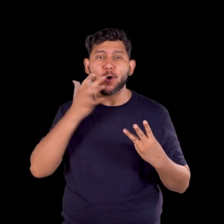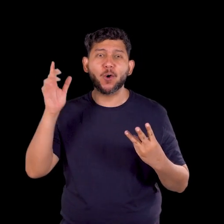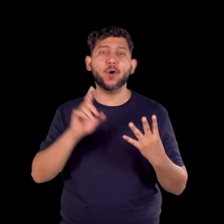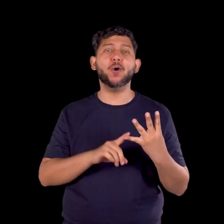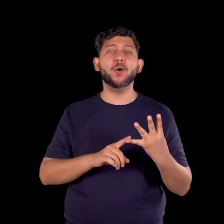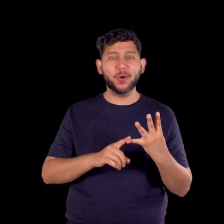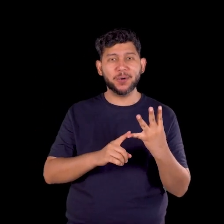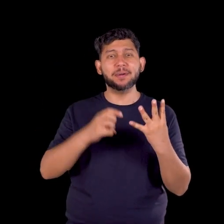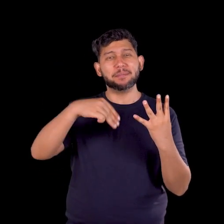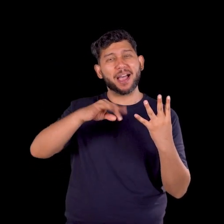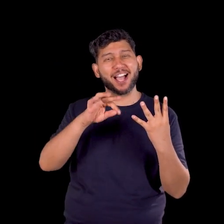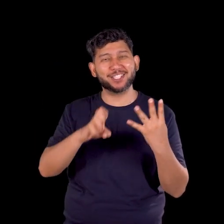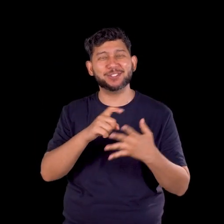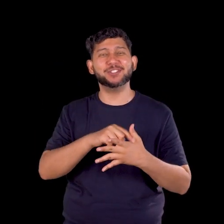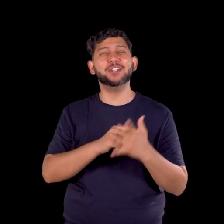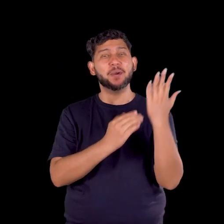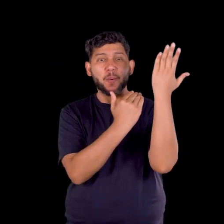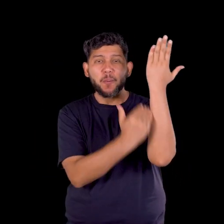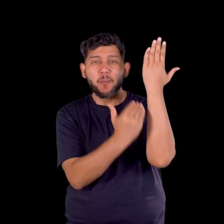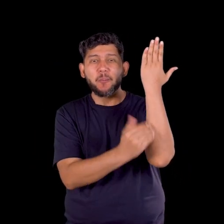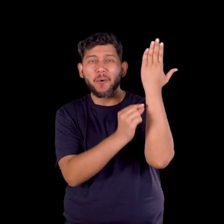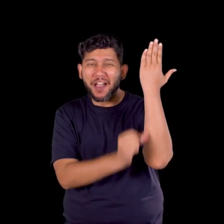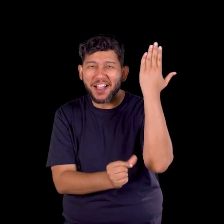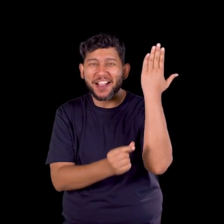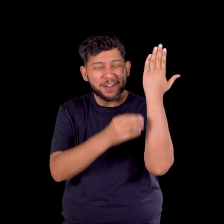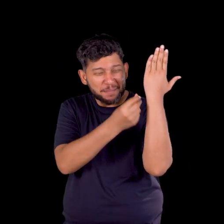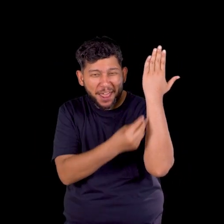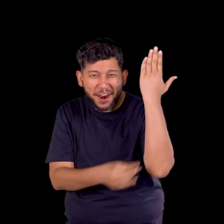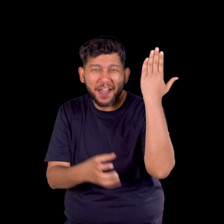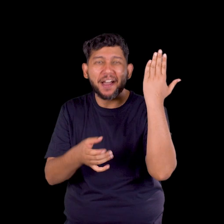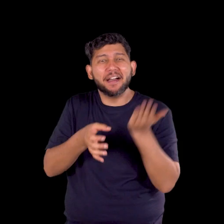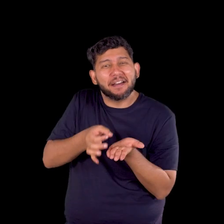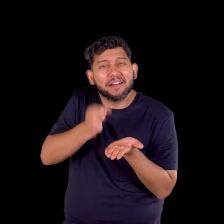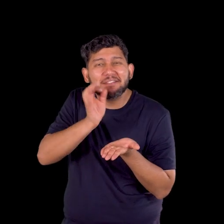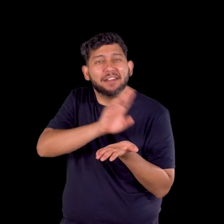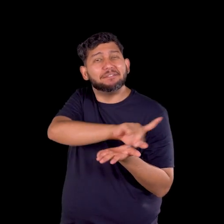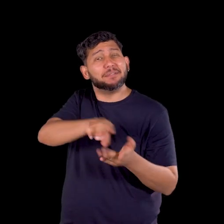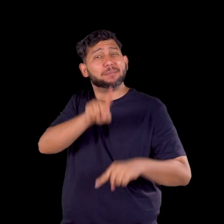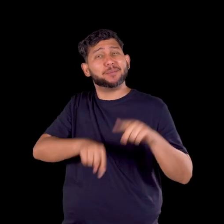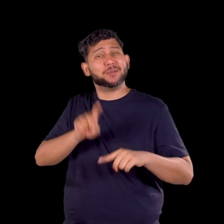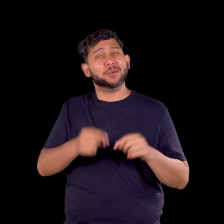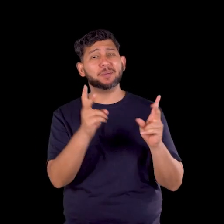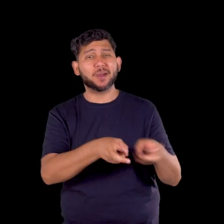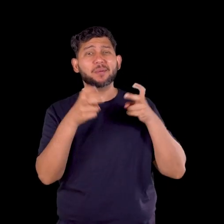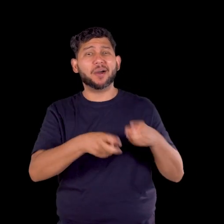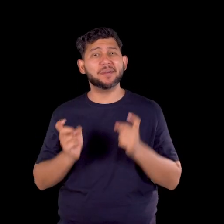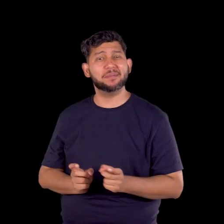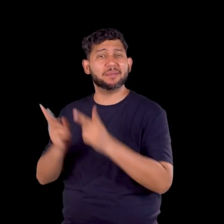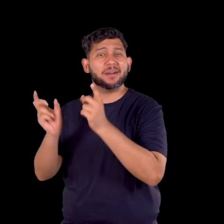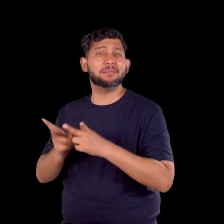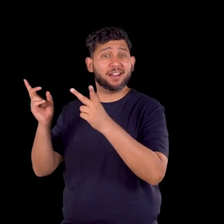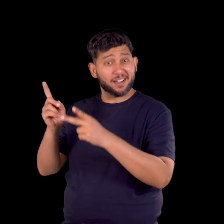a borracha, o café, entre outros. Em todos esses casos, buscando atender à demanda dos